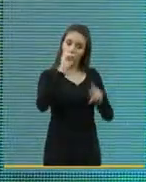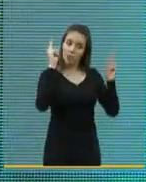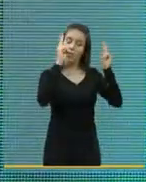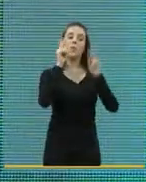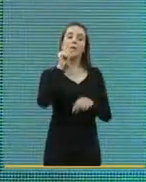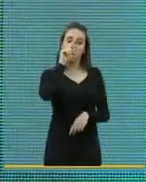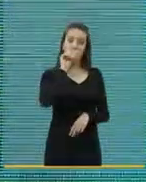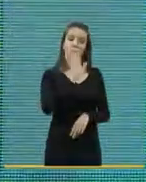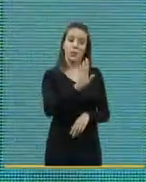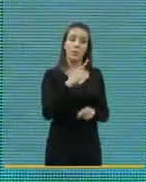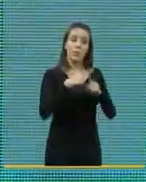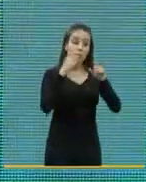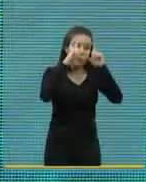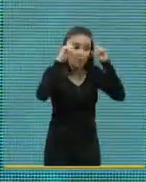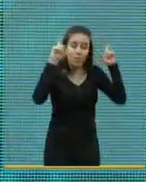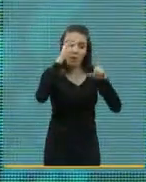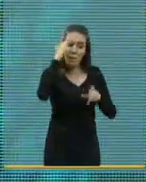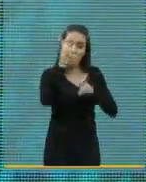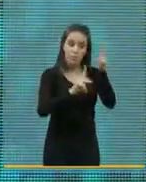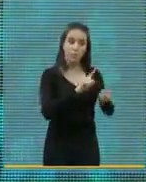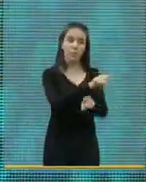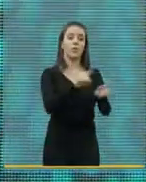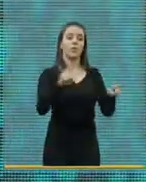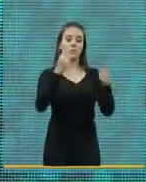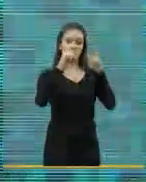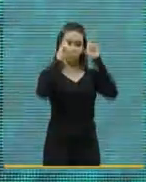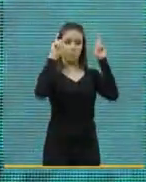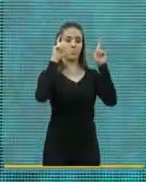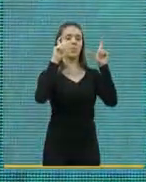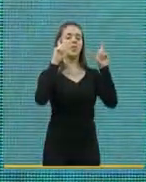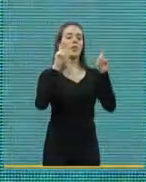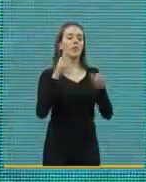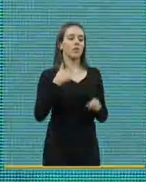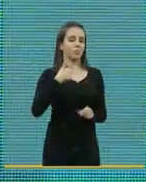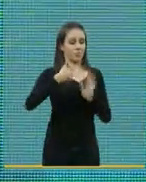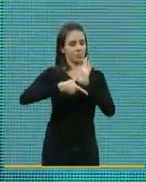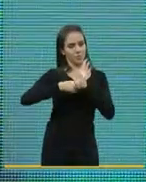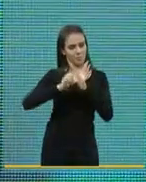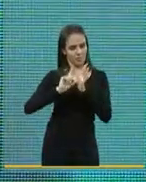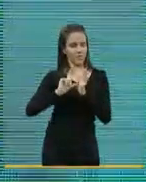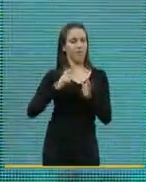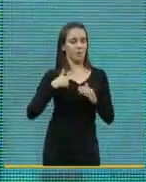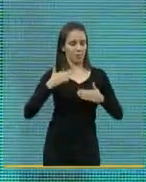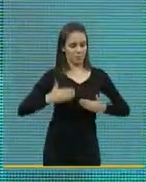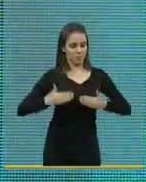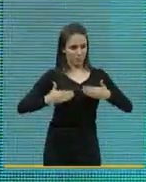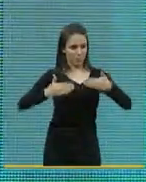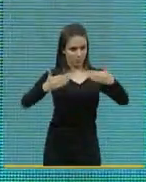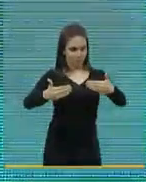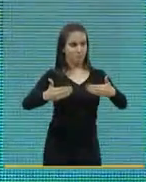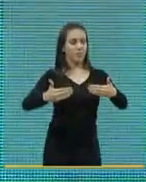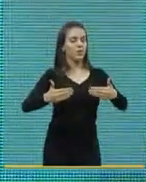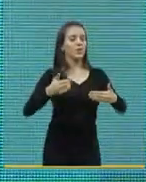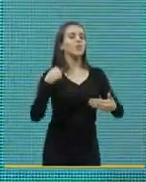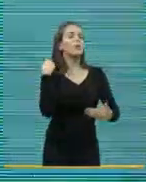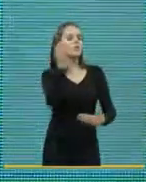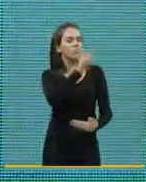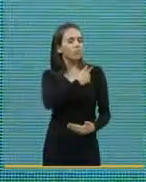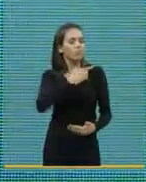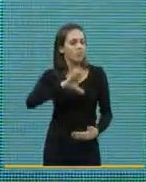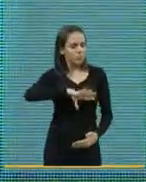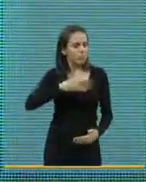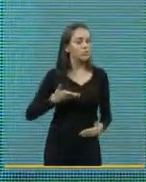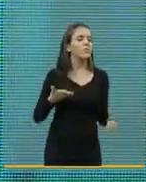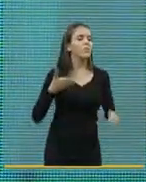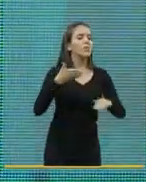população precisa ser alertada por isso por exemplo quando eu fui ministro da fazenda nós enfrentamos